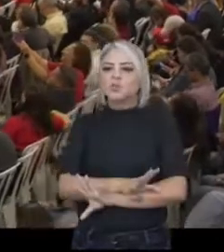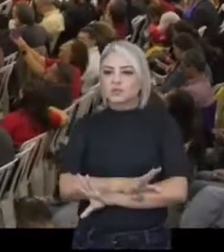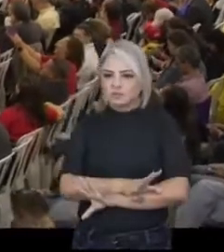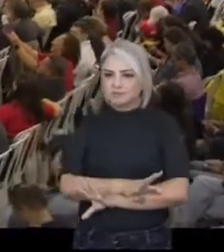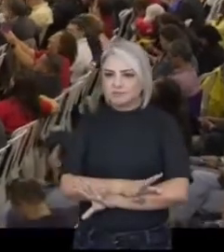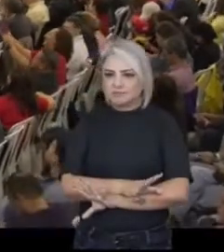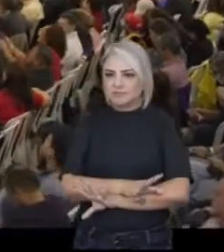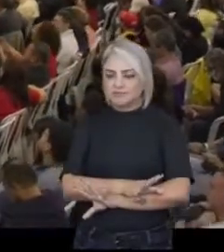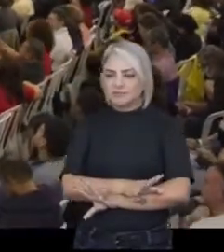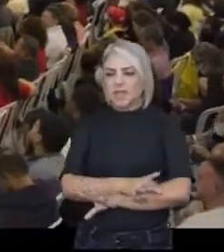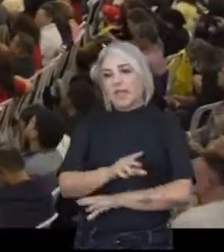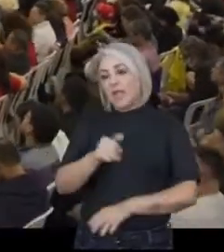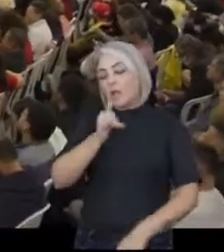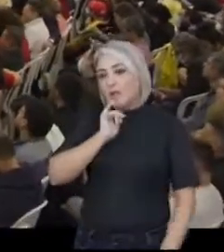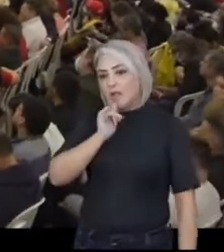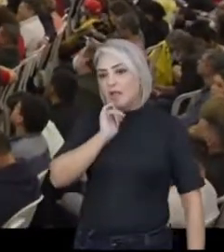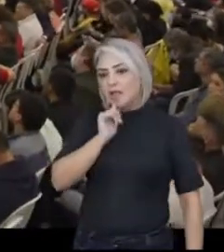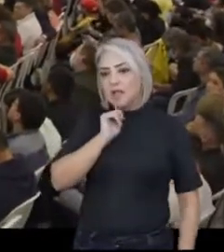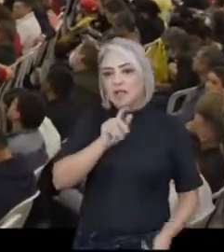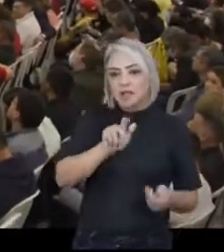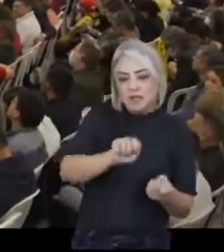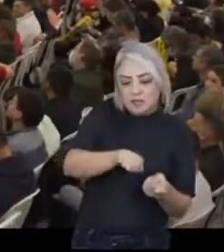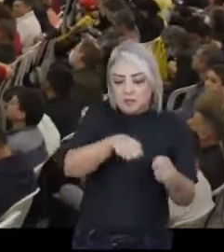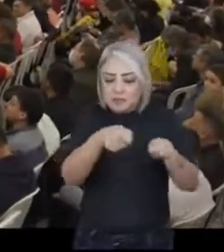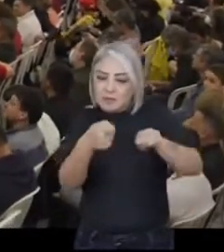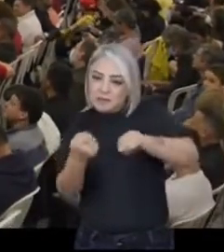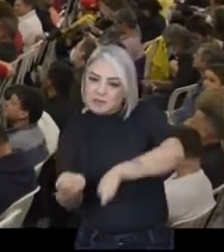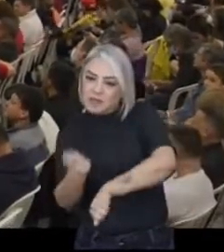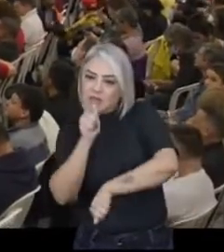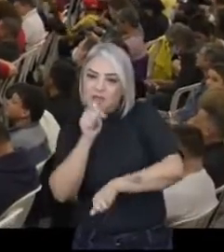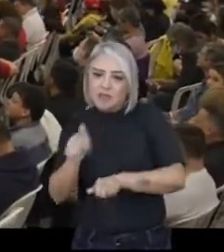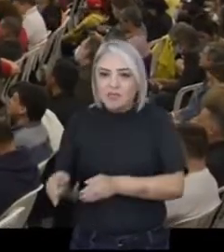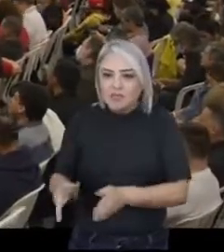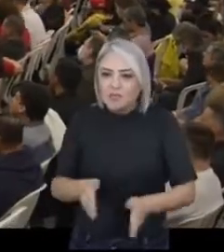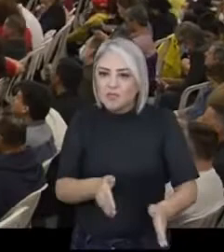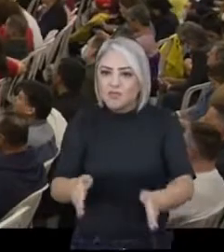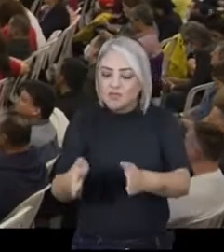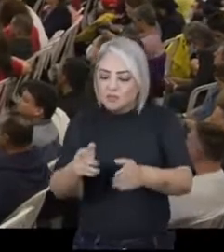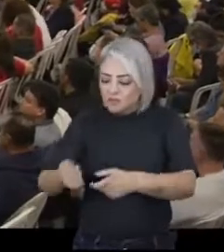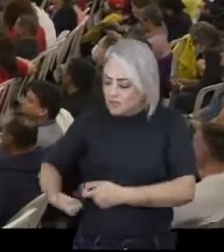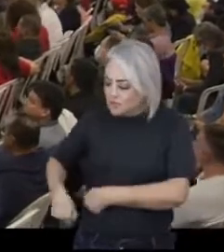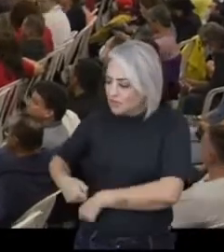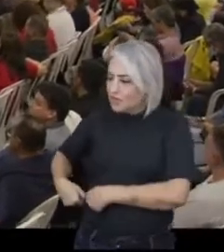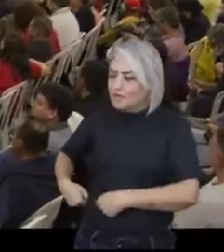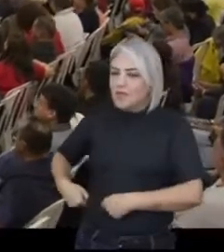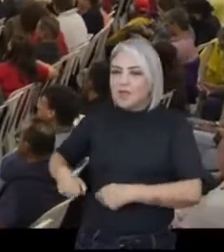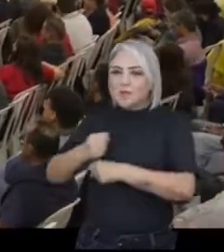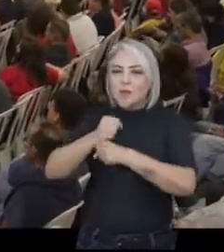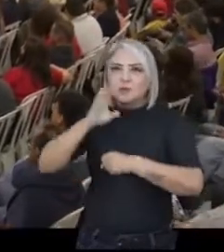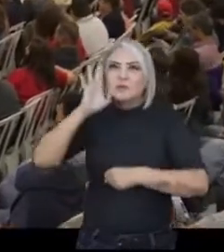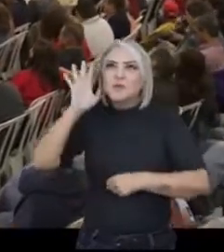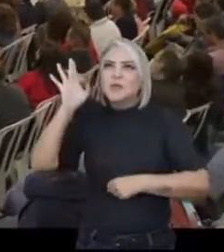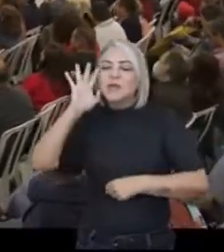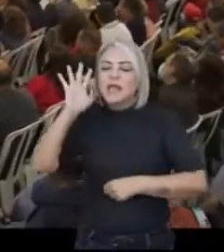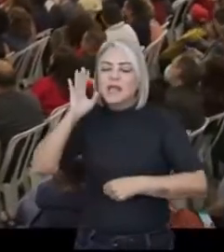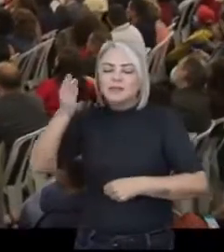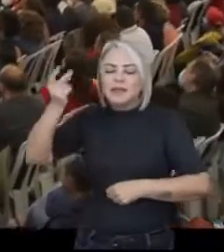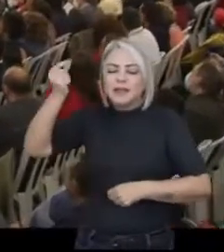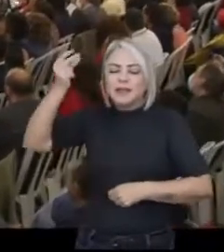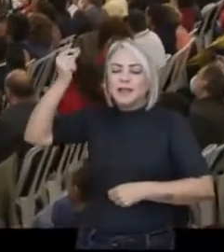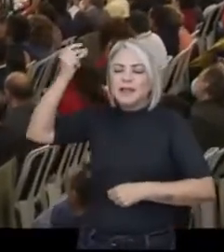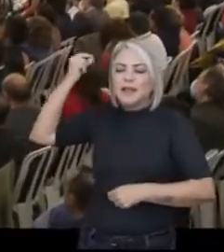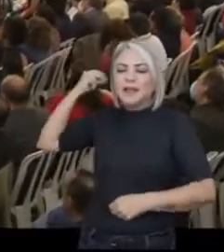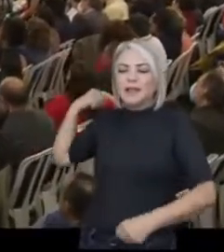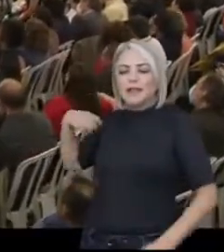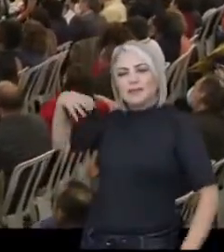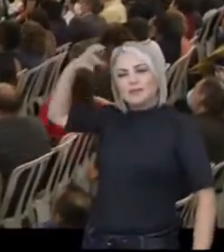caso da transposição do Rio São Francisco, uma obra sonhada desde os tempos do Império, que nós